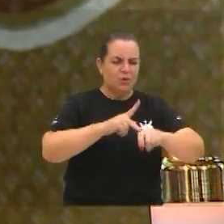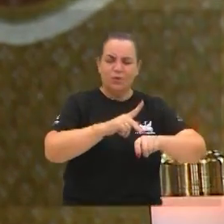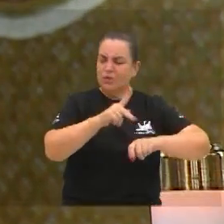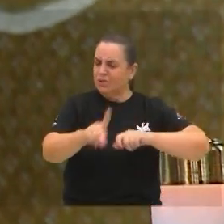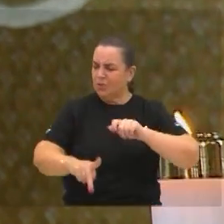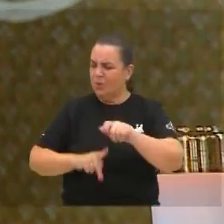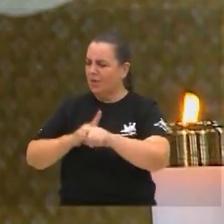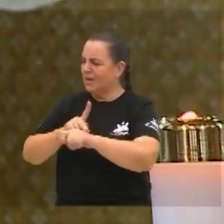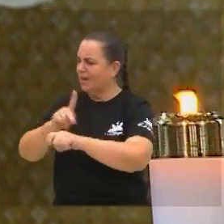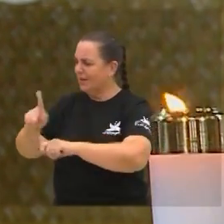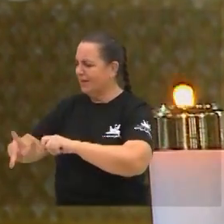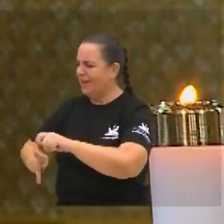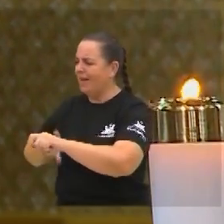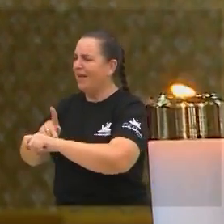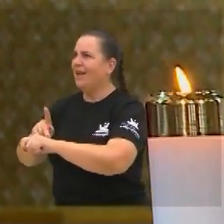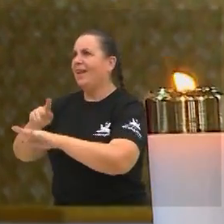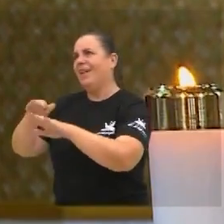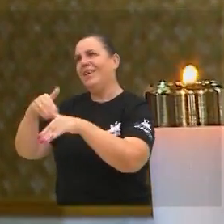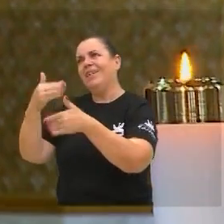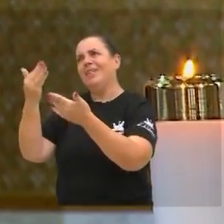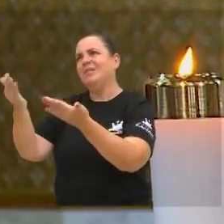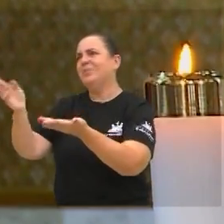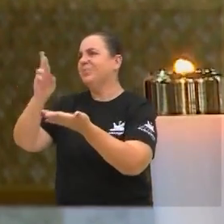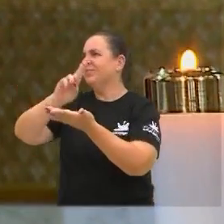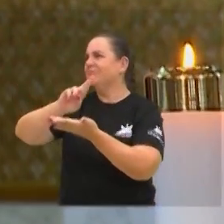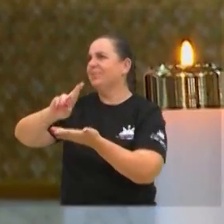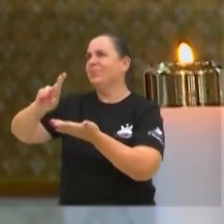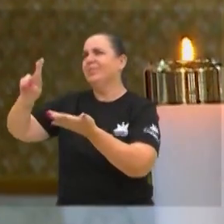nações de toda a terra